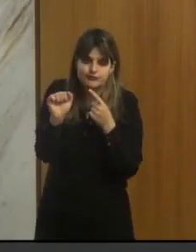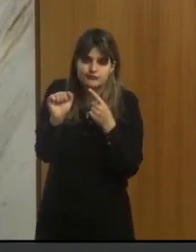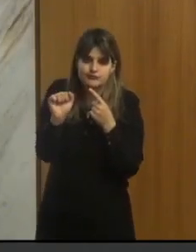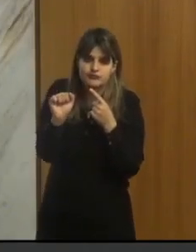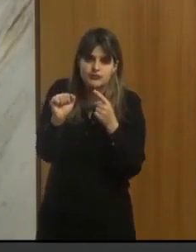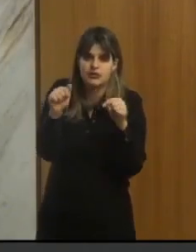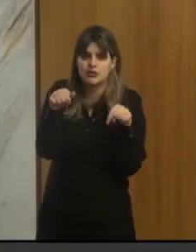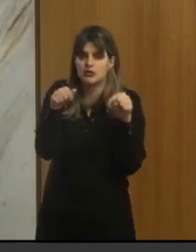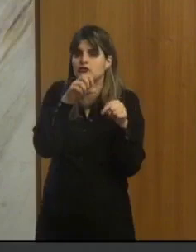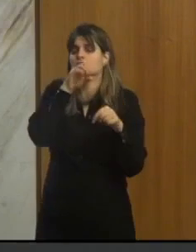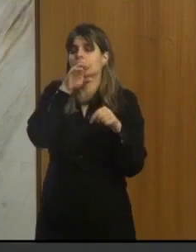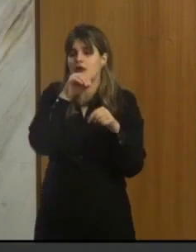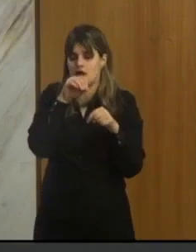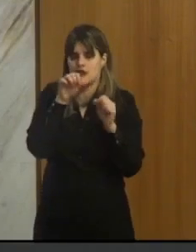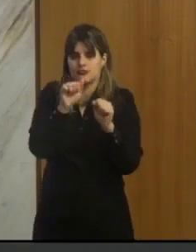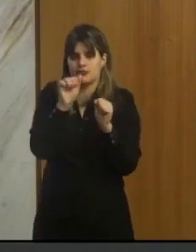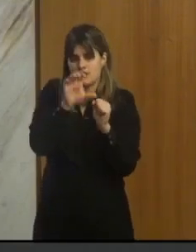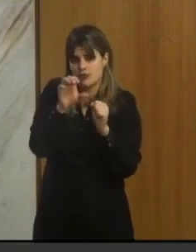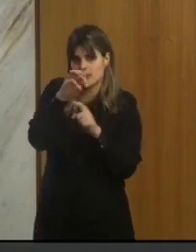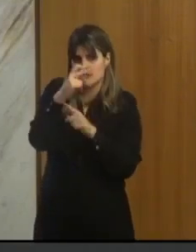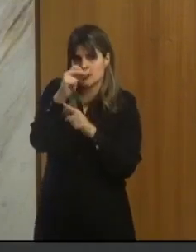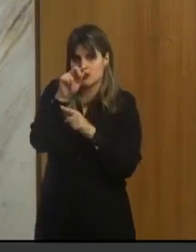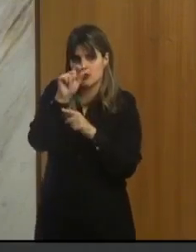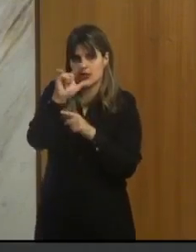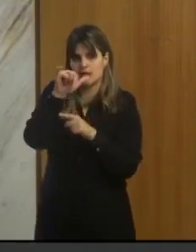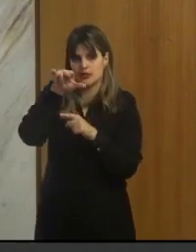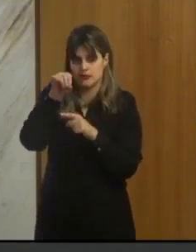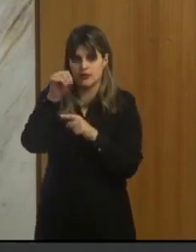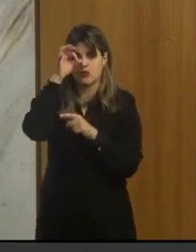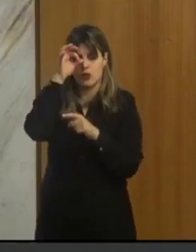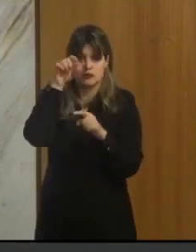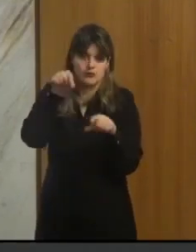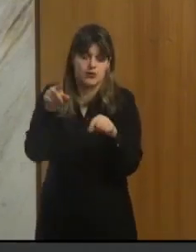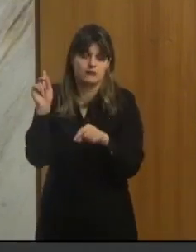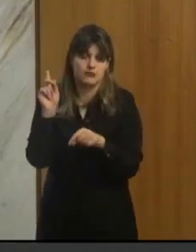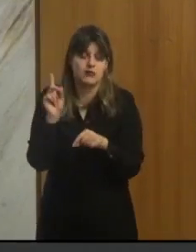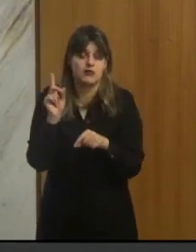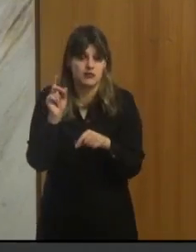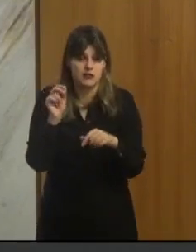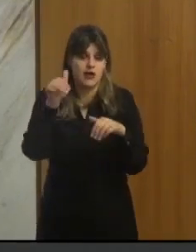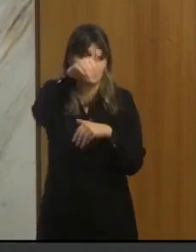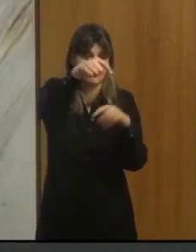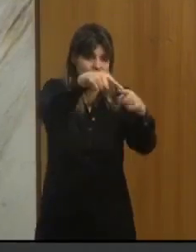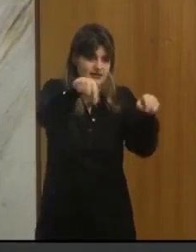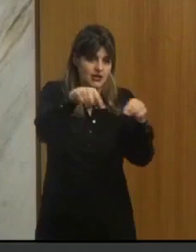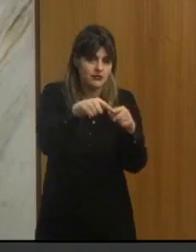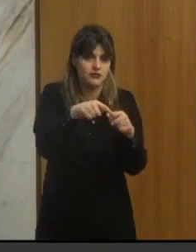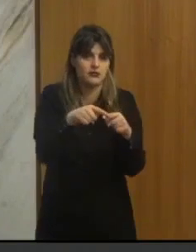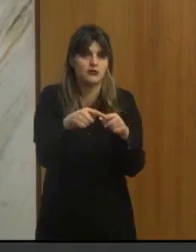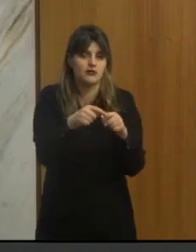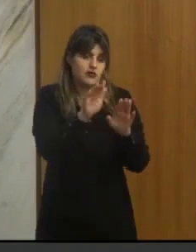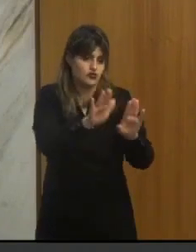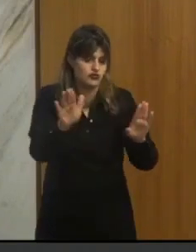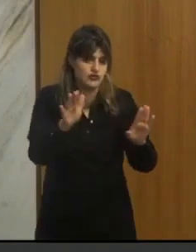hoje designamos manuelino, porque são da época do Manuel. E o óculo que está na sacristia, desmontado em